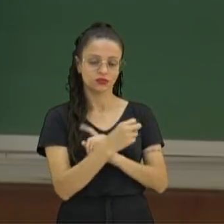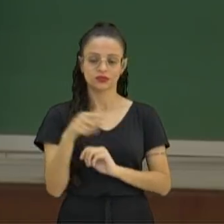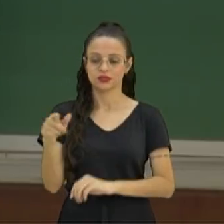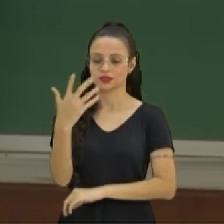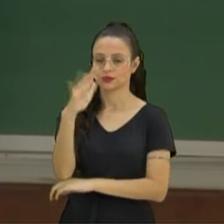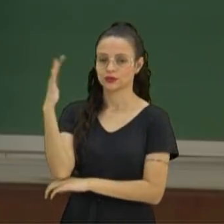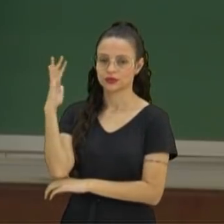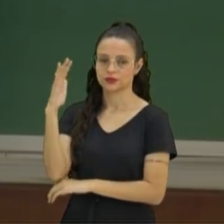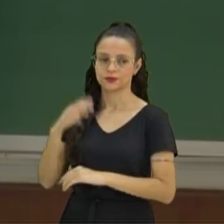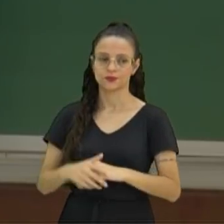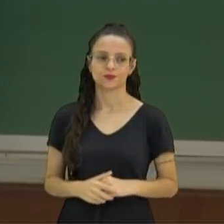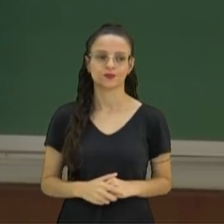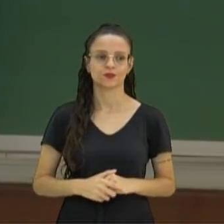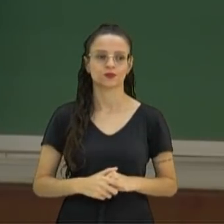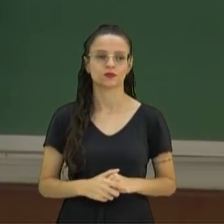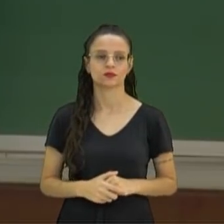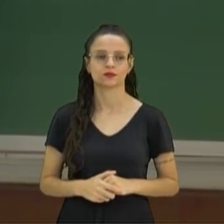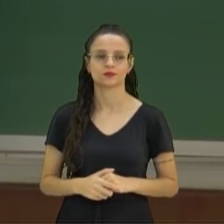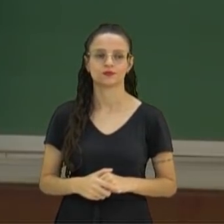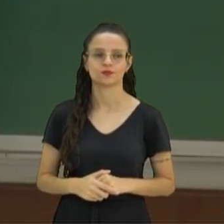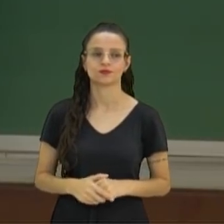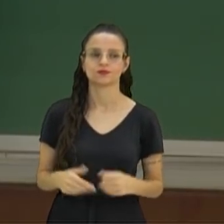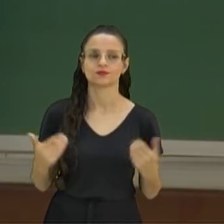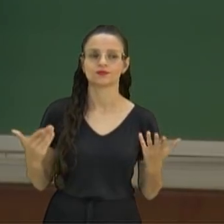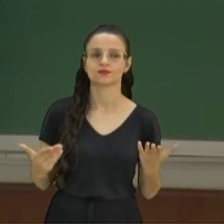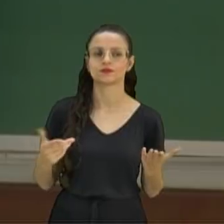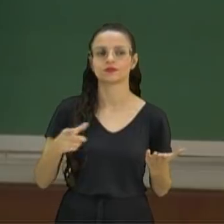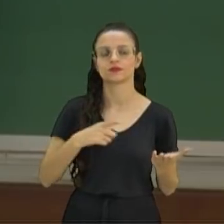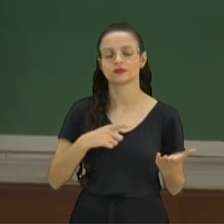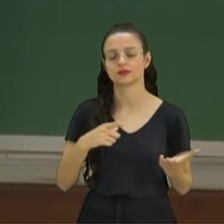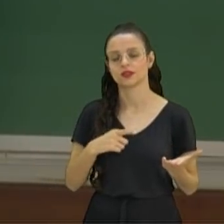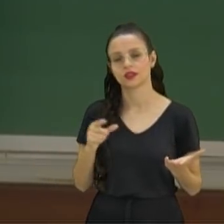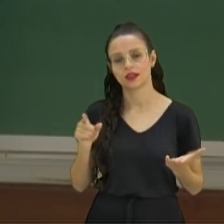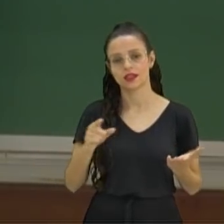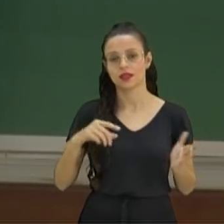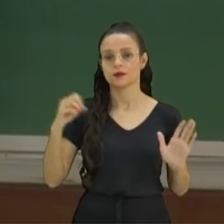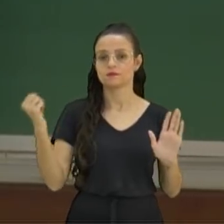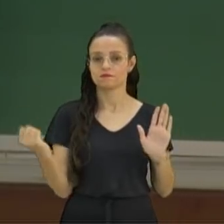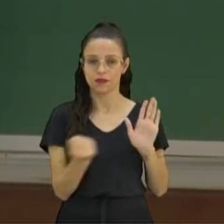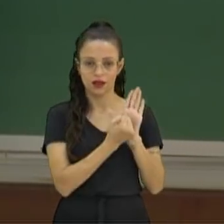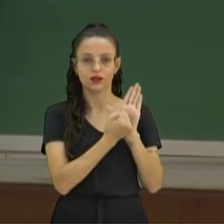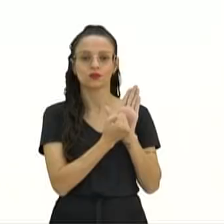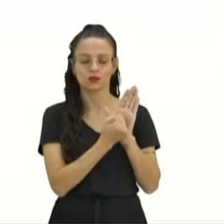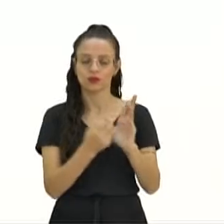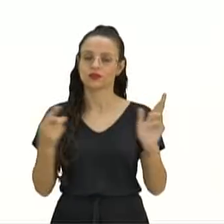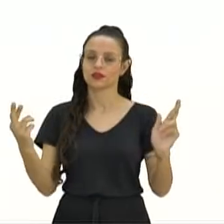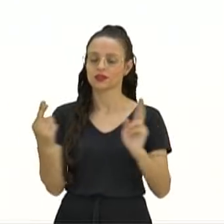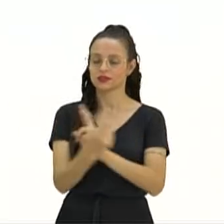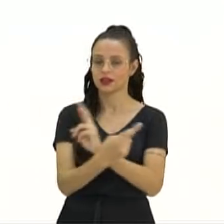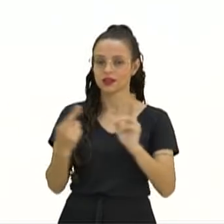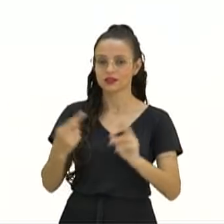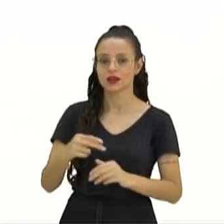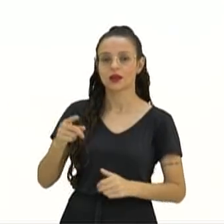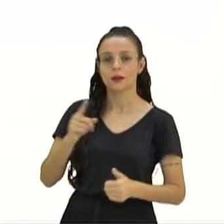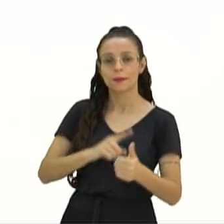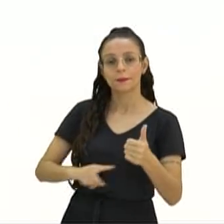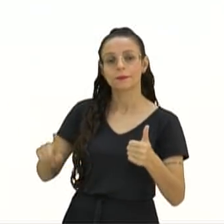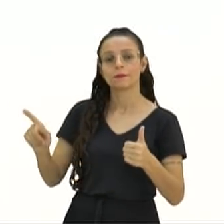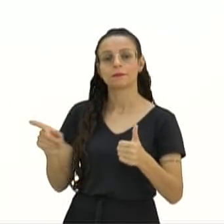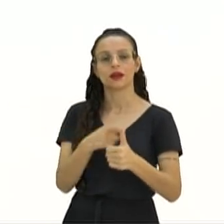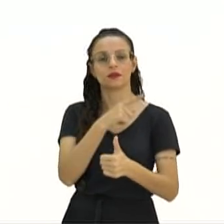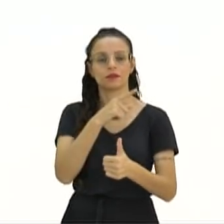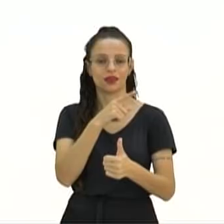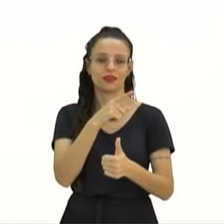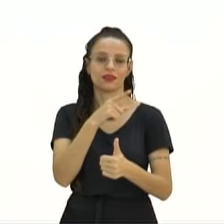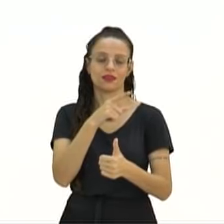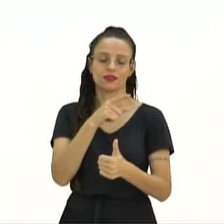a natureza, tá? E aí, nós vamos ter ali ela como um marco nessa relação, a primeira revolução